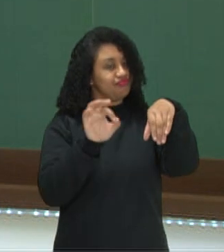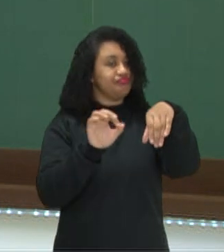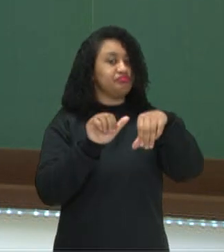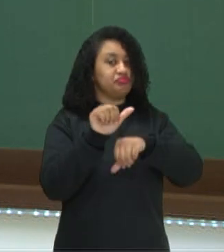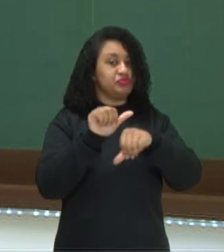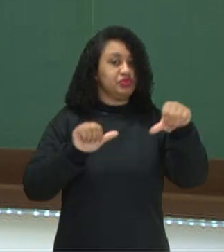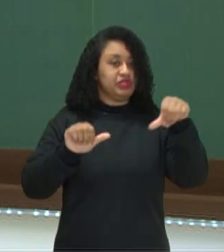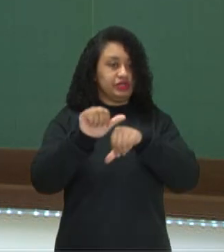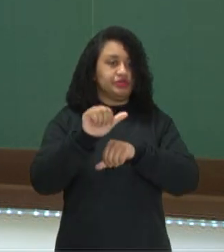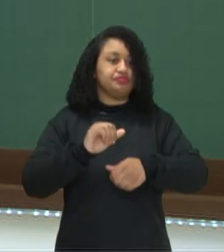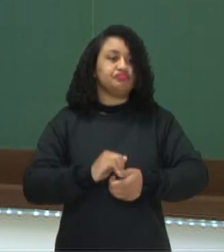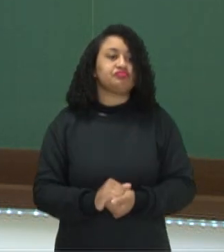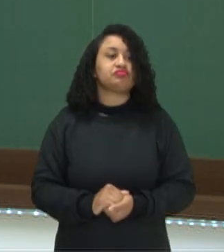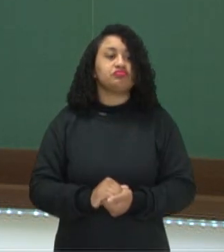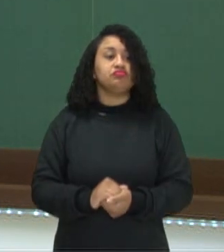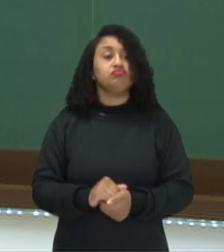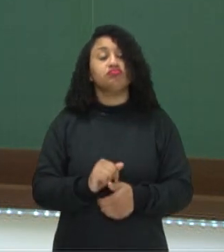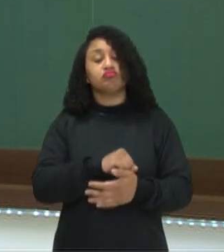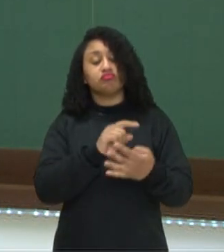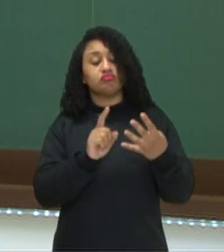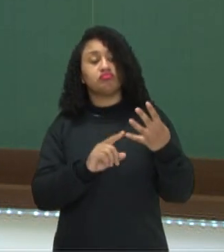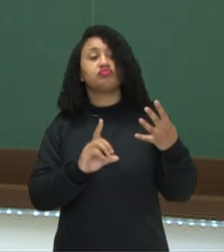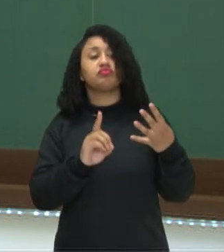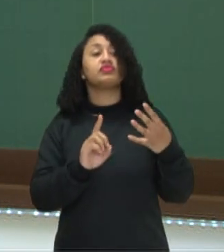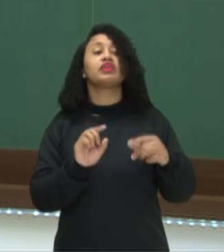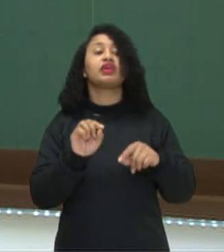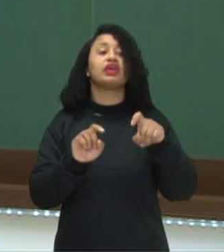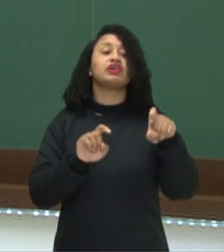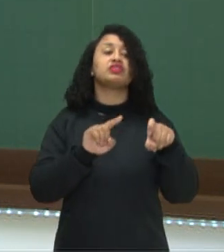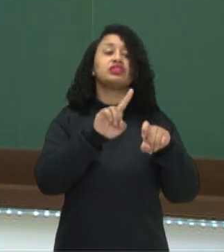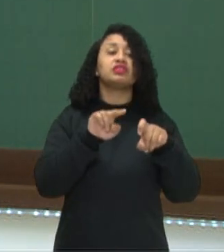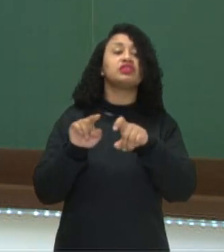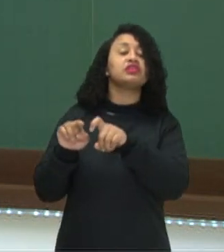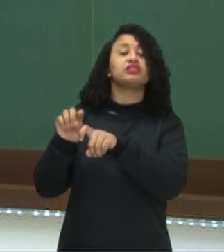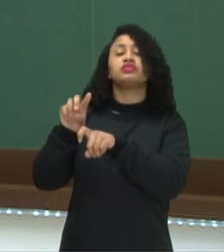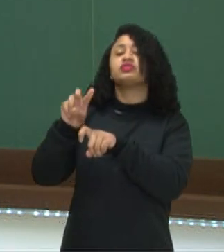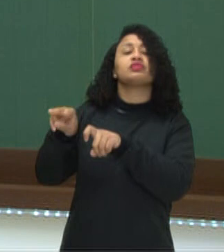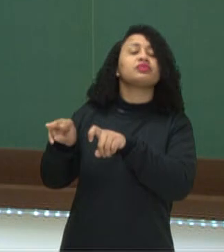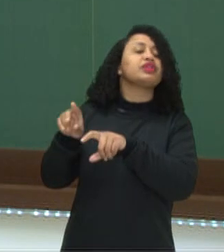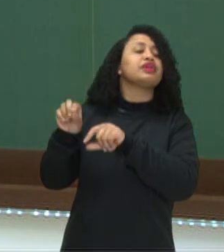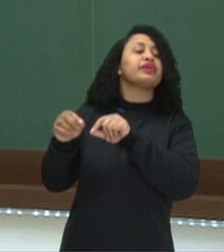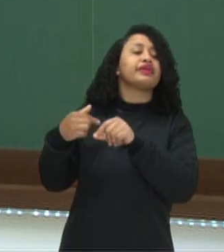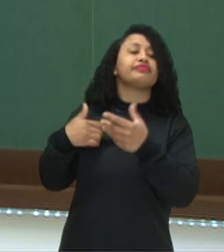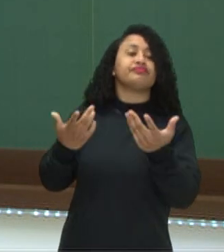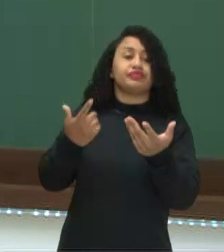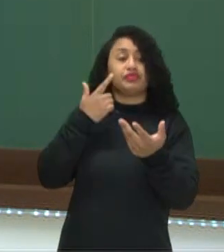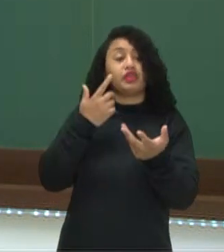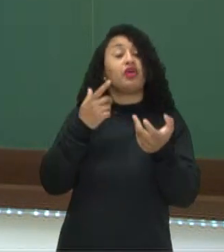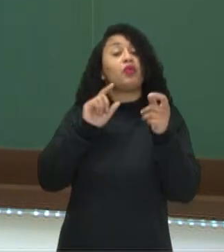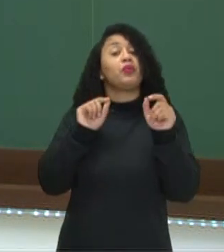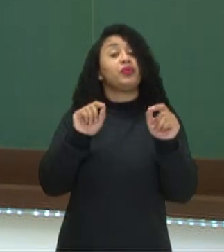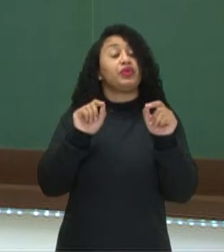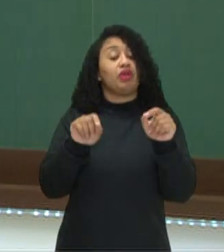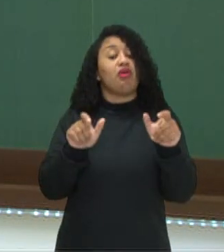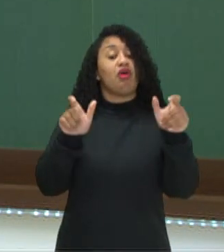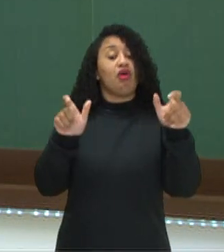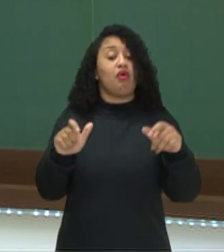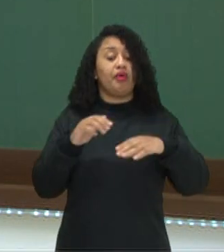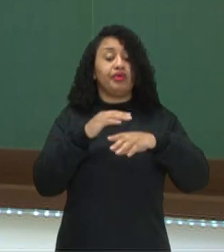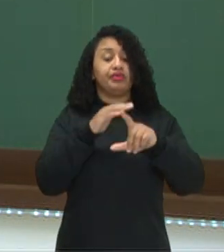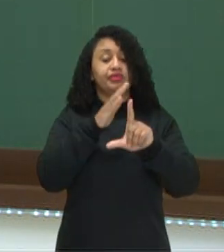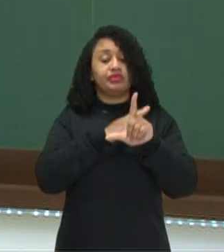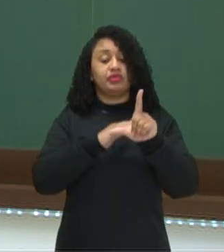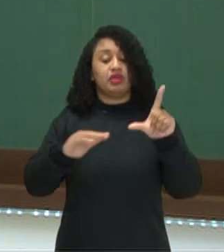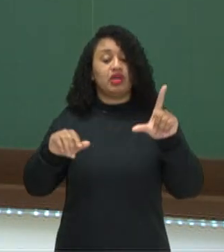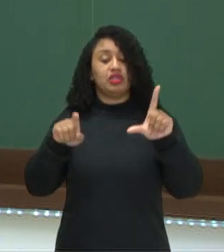E a letra D, quem são as raízes dessa função? Quem são as raízes? Raiz é o ponto onde a parábola